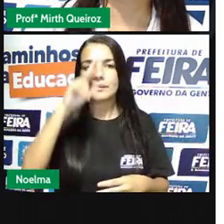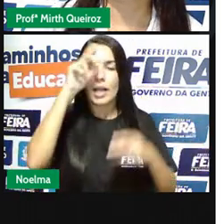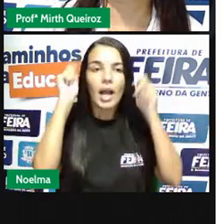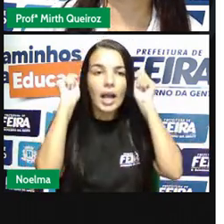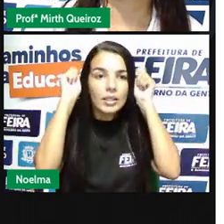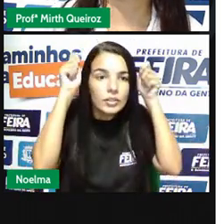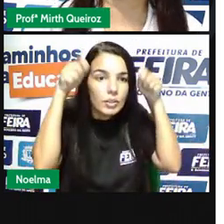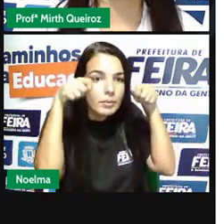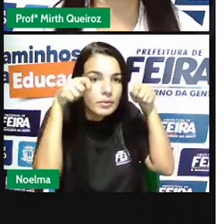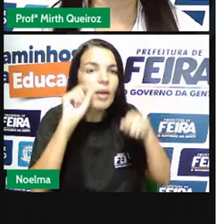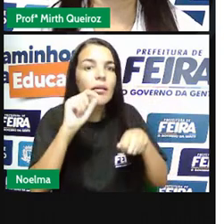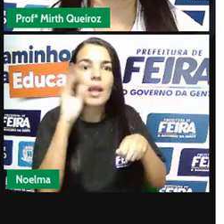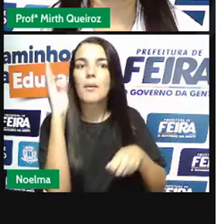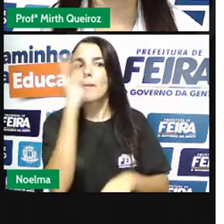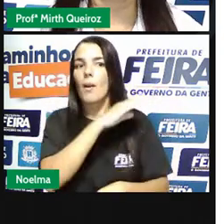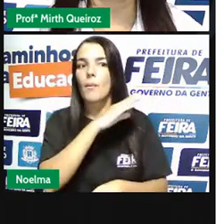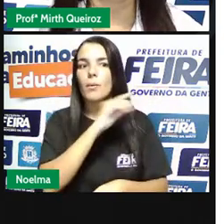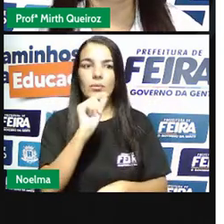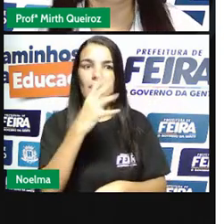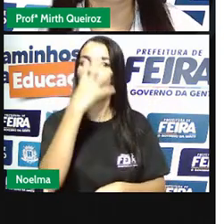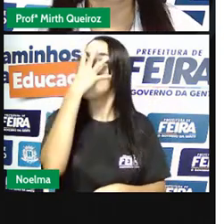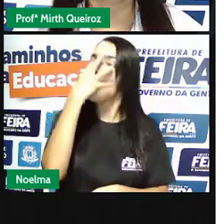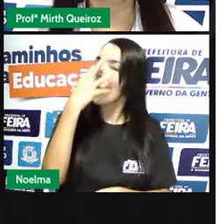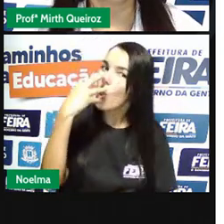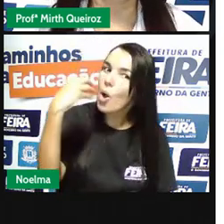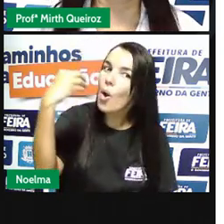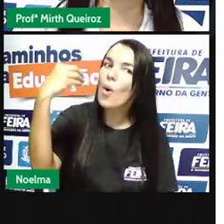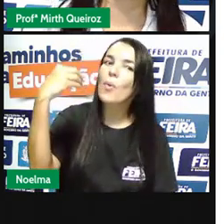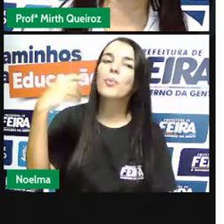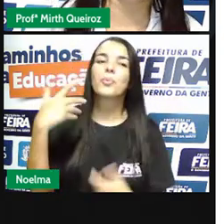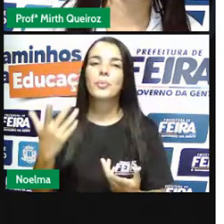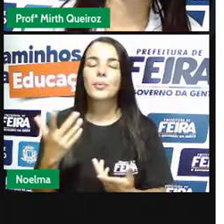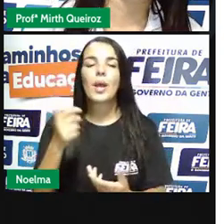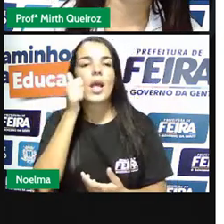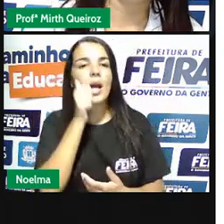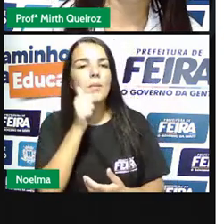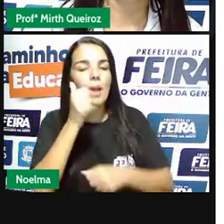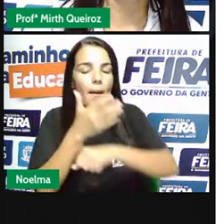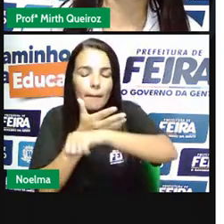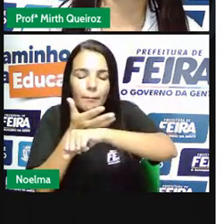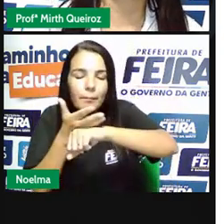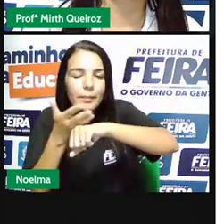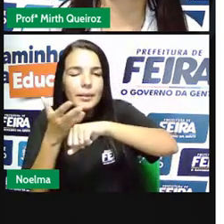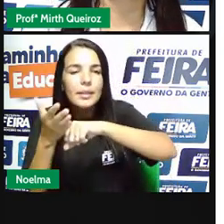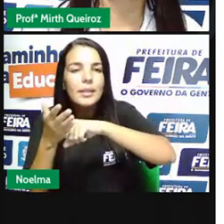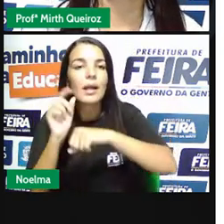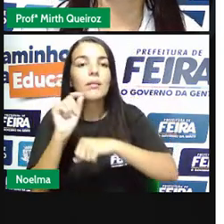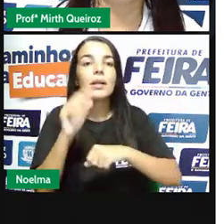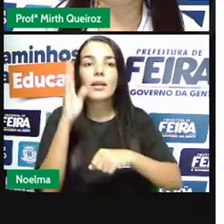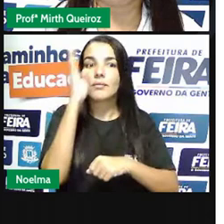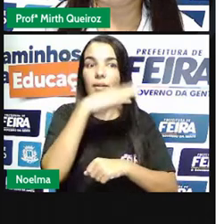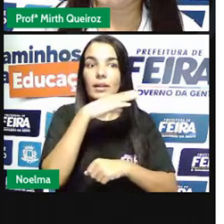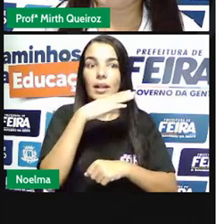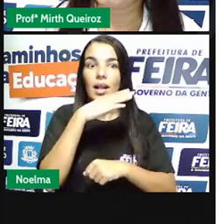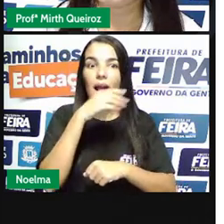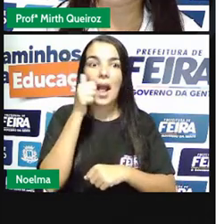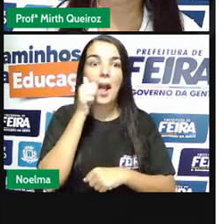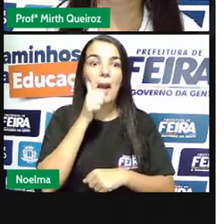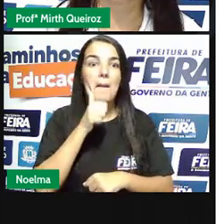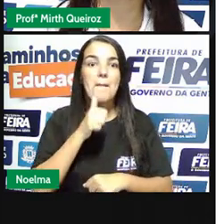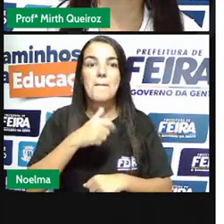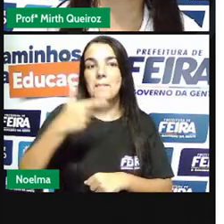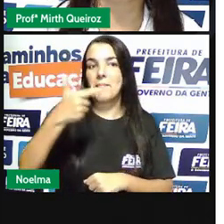Chapéuzinho Vermelho tem ao vivo é o lobo mau Branca de Neve quem é que é o vilão é